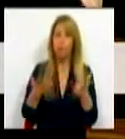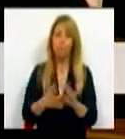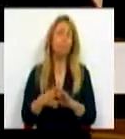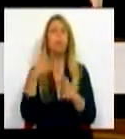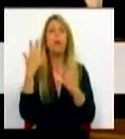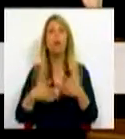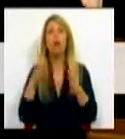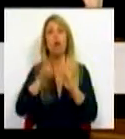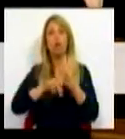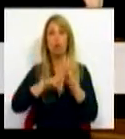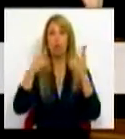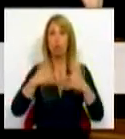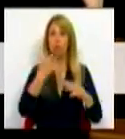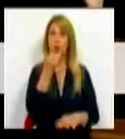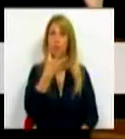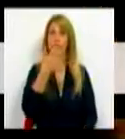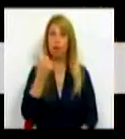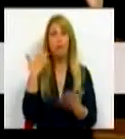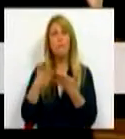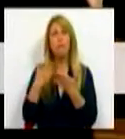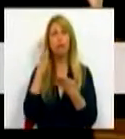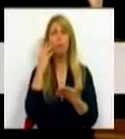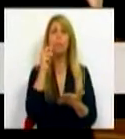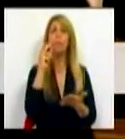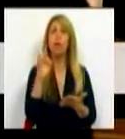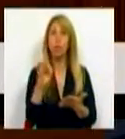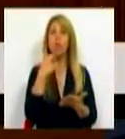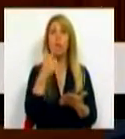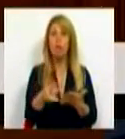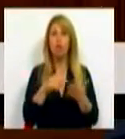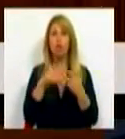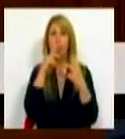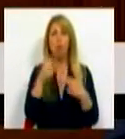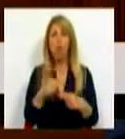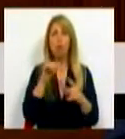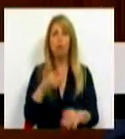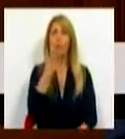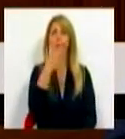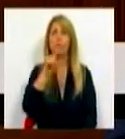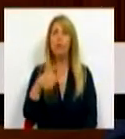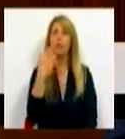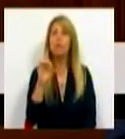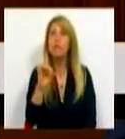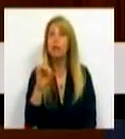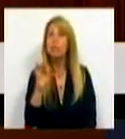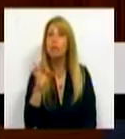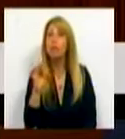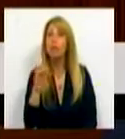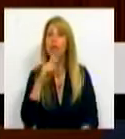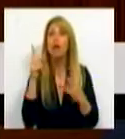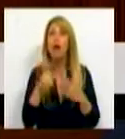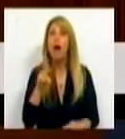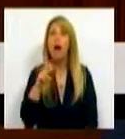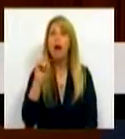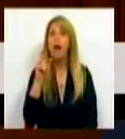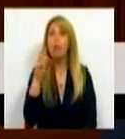2012, nomeadamente na página 34, é referido que o core Tier 1 é de 11,6%. Que eu desculpe, peço desculpa. O core Tier 1